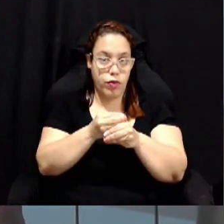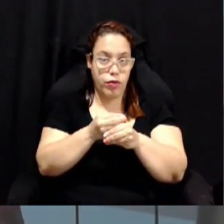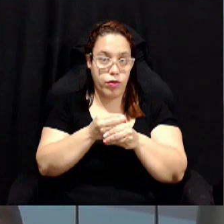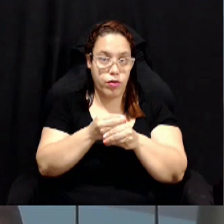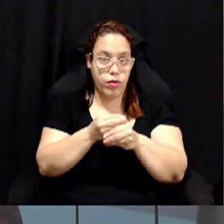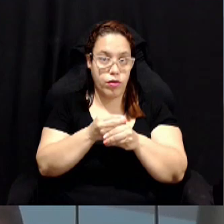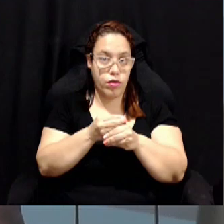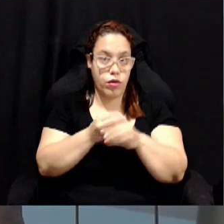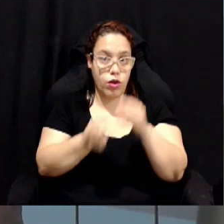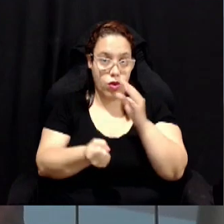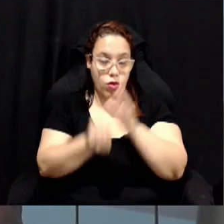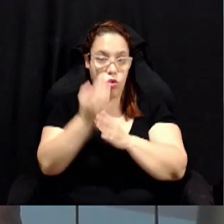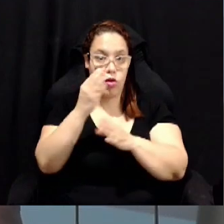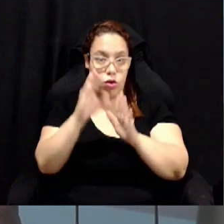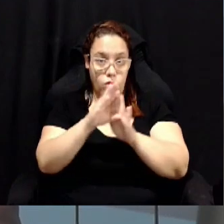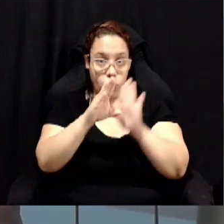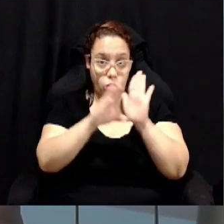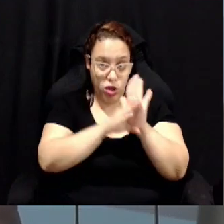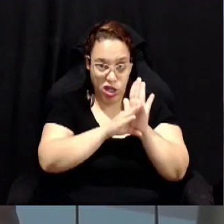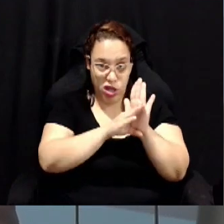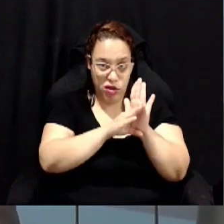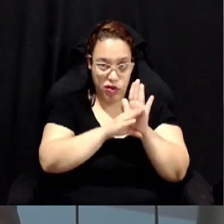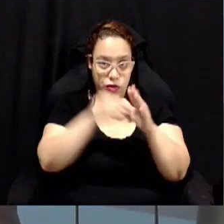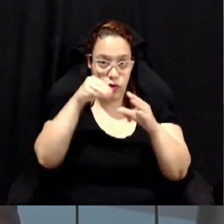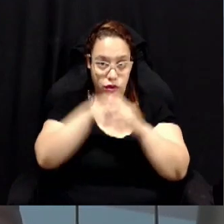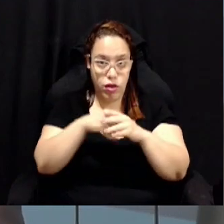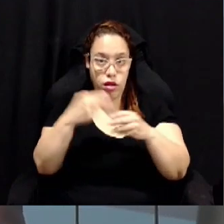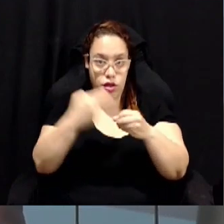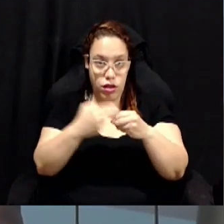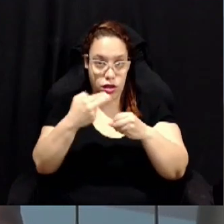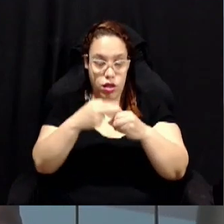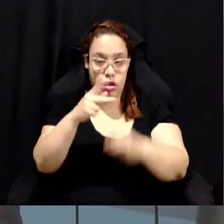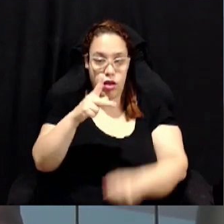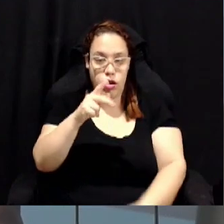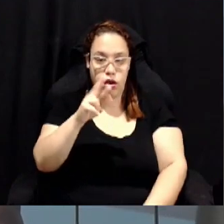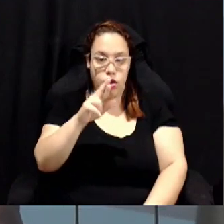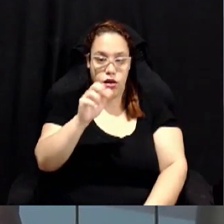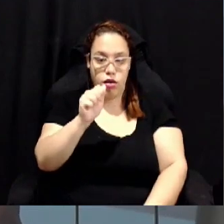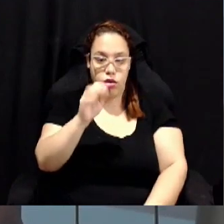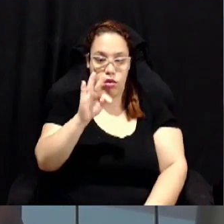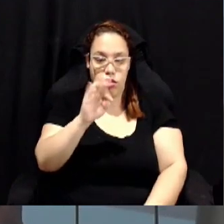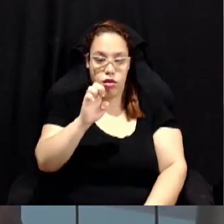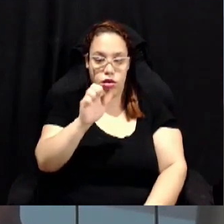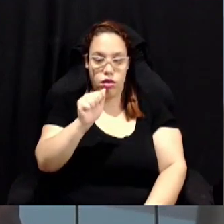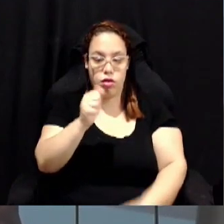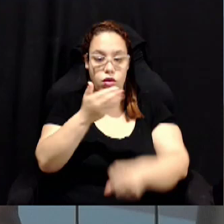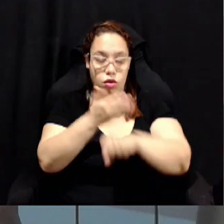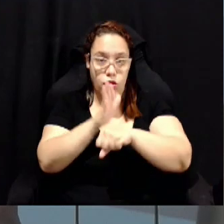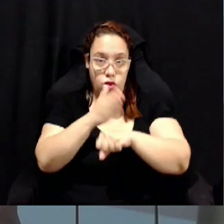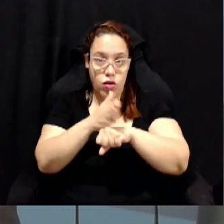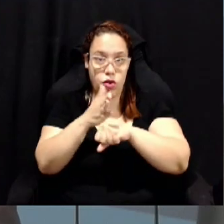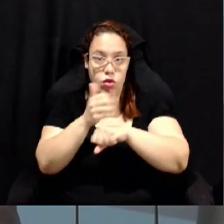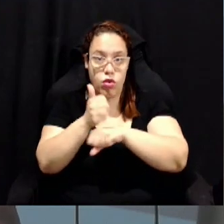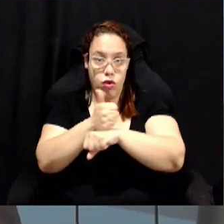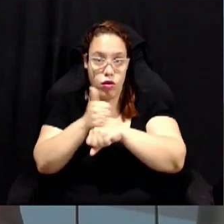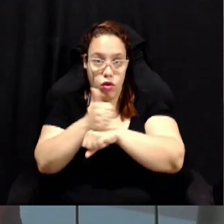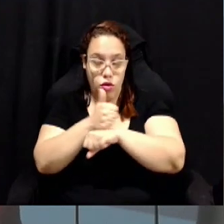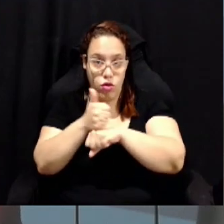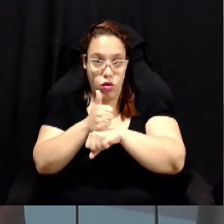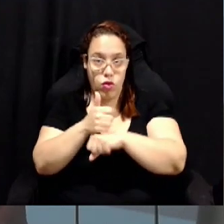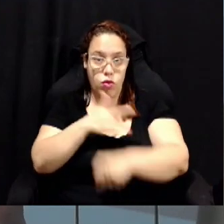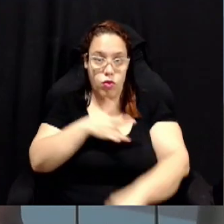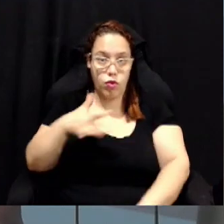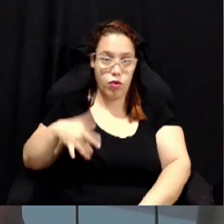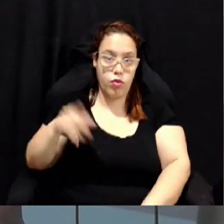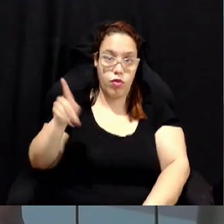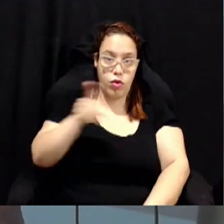criar um programa dentro da Unicamp, que é o Prateia, que ele visa capacitar professores, profissionais de saúde para lidar